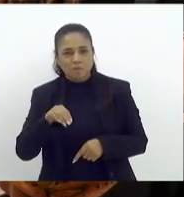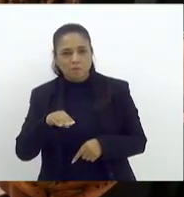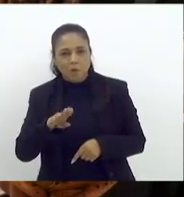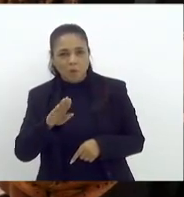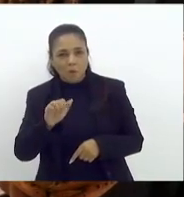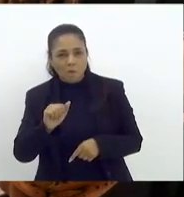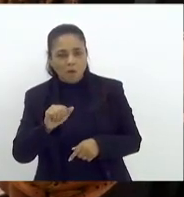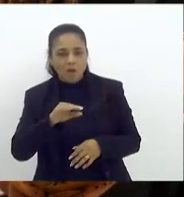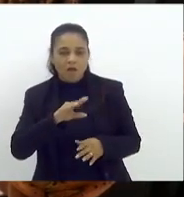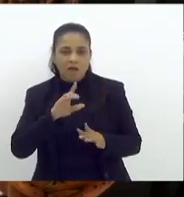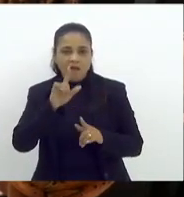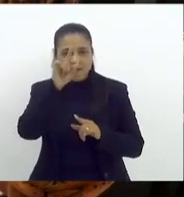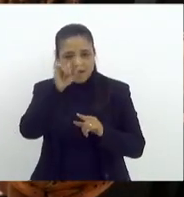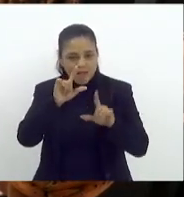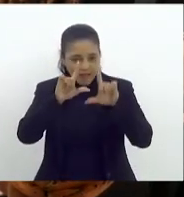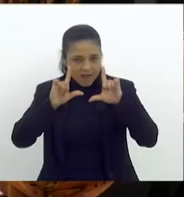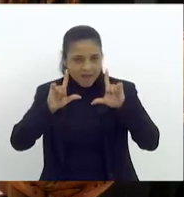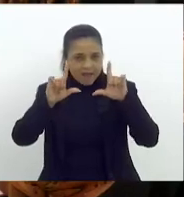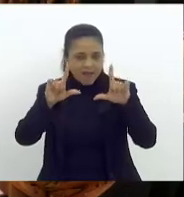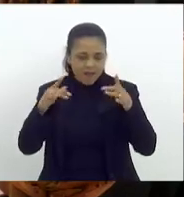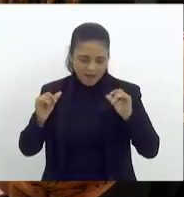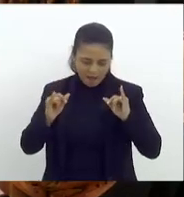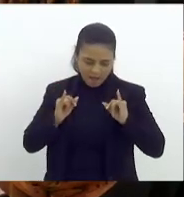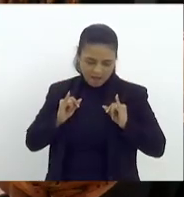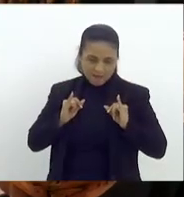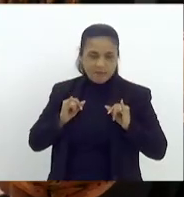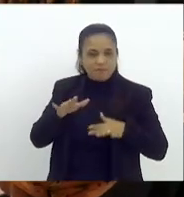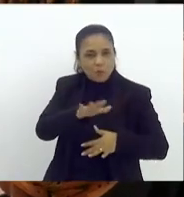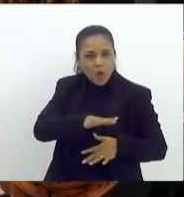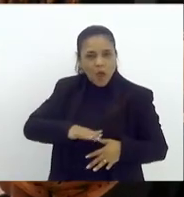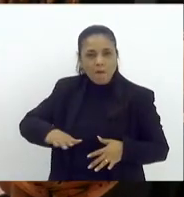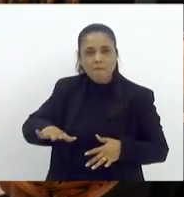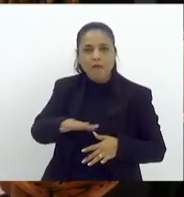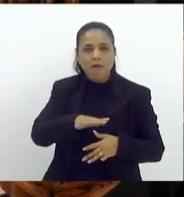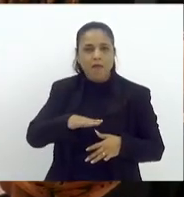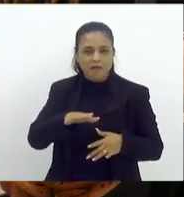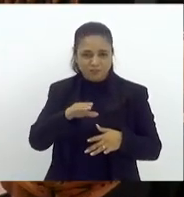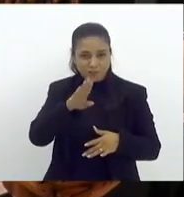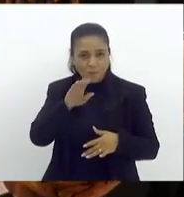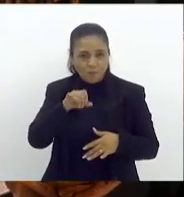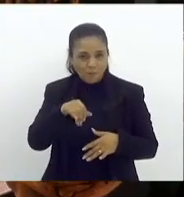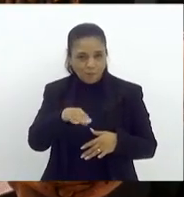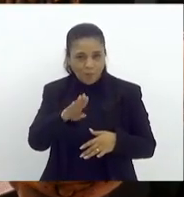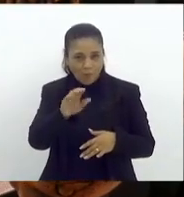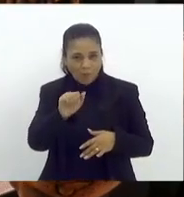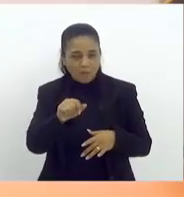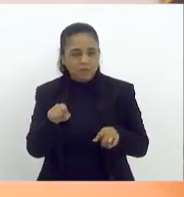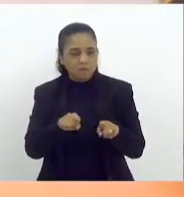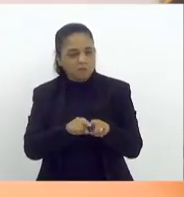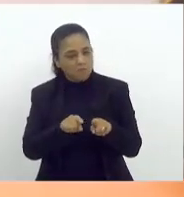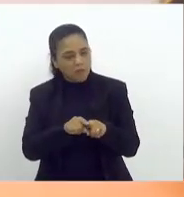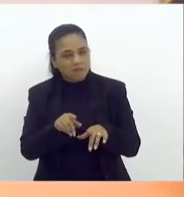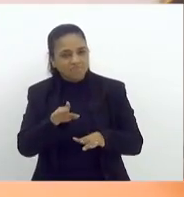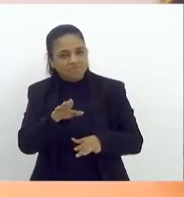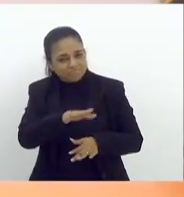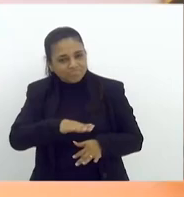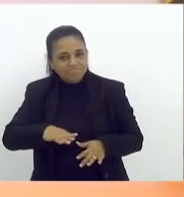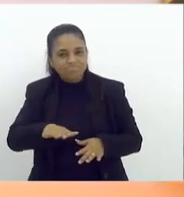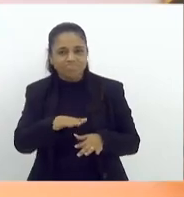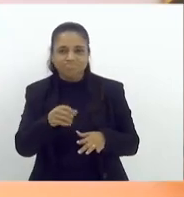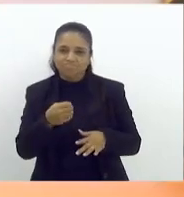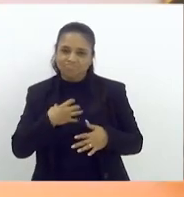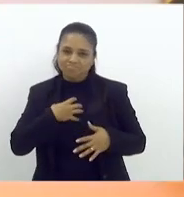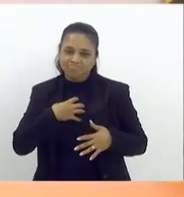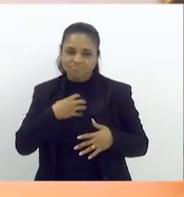de fazer a cena ficar mais confortável para nós mulheres né o meu início foi bem difícil é complicado